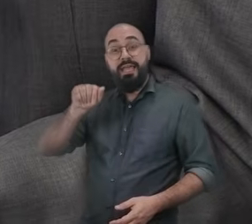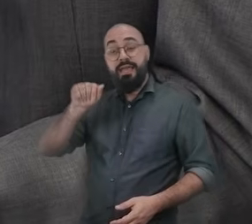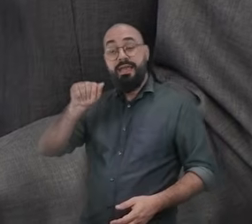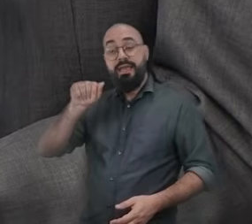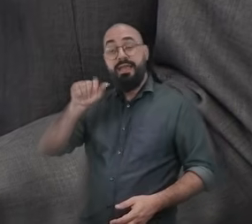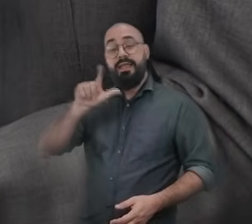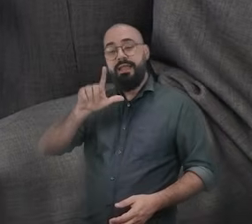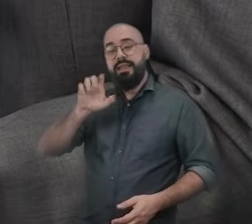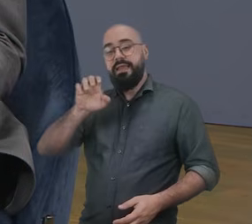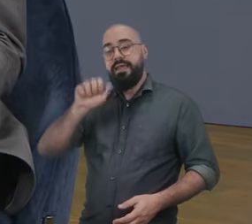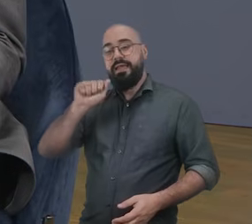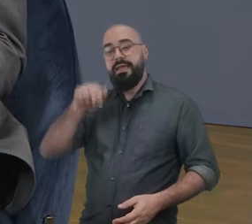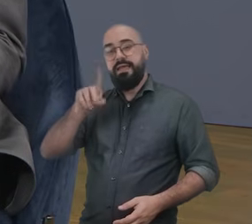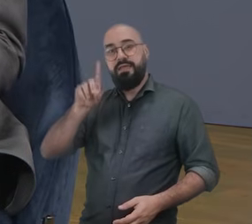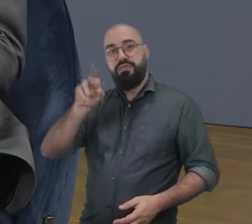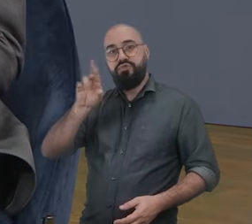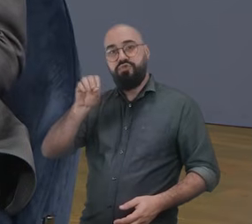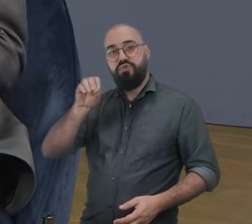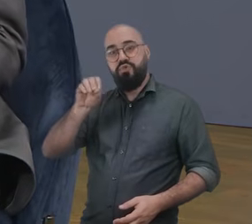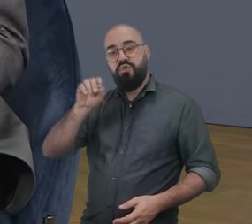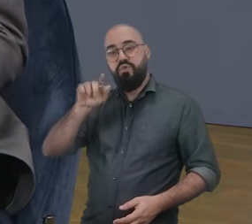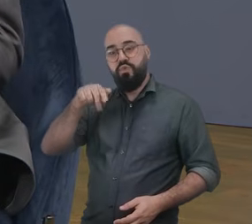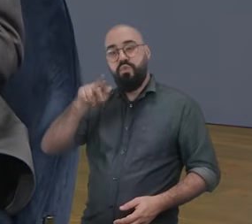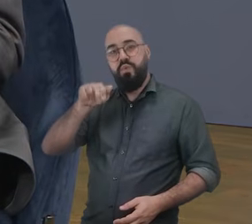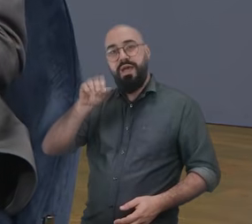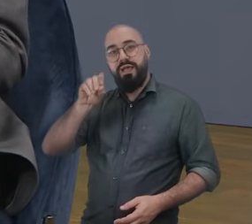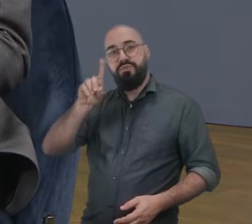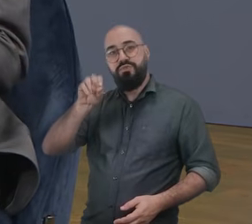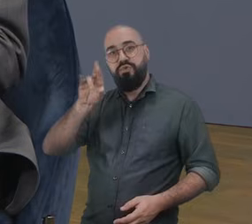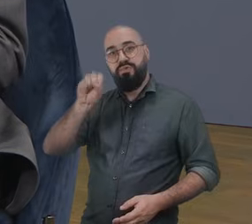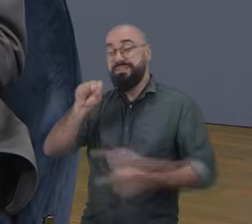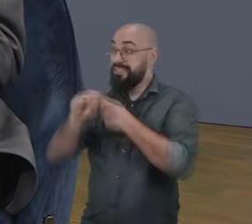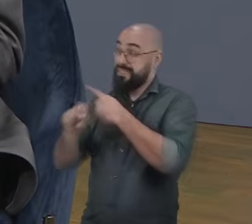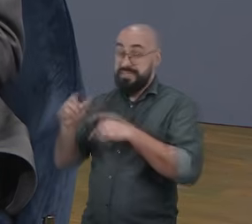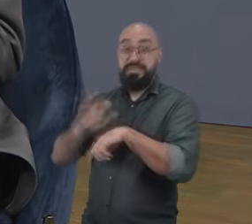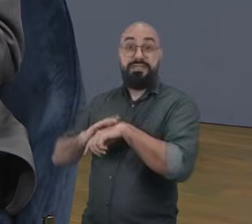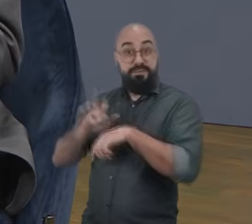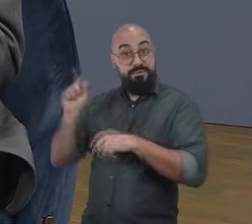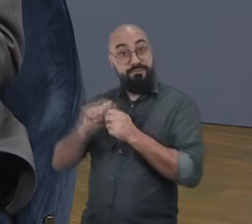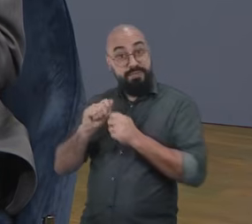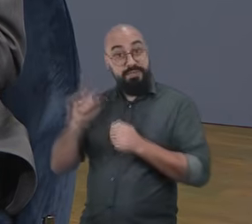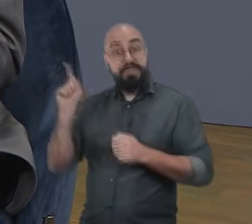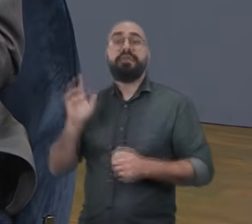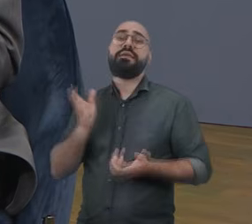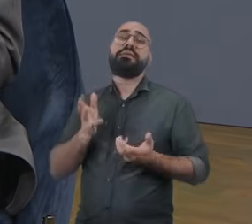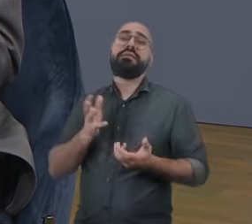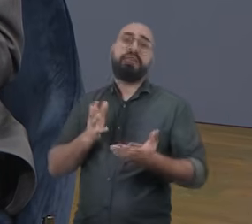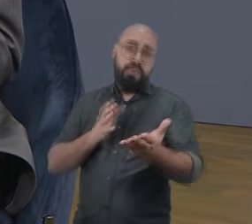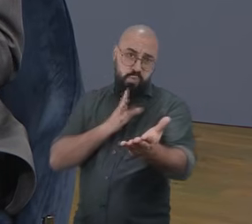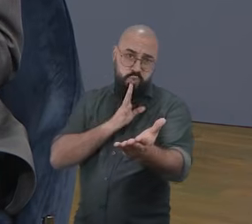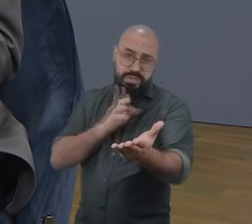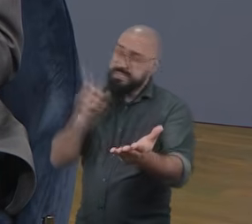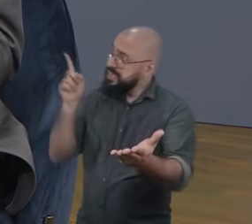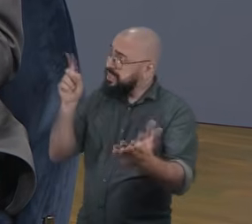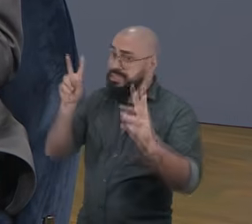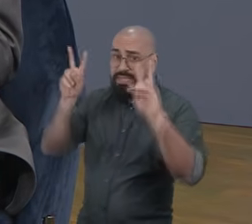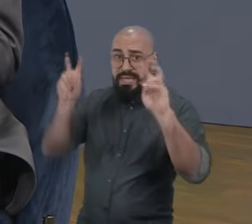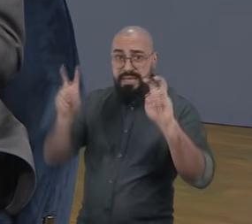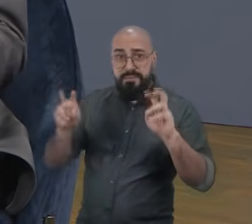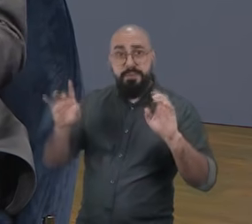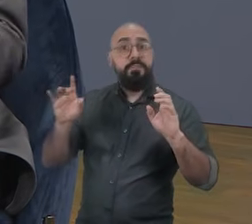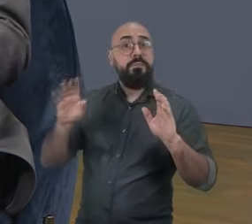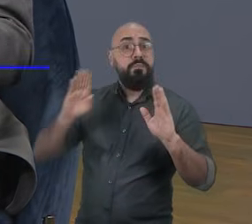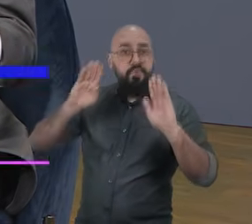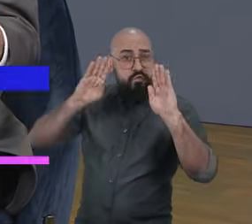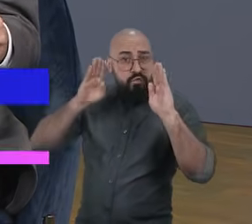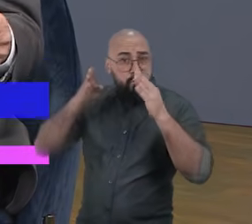um material que é imprescindível para você que ama a palavra de Deus e quer conhecer sobre temas especiais.